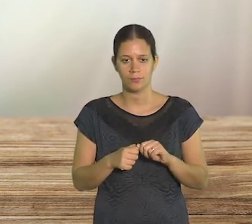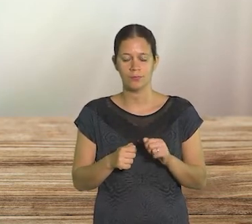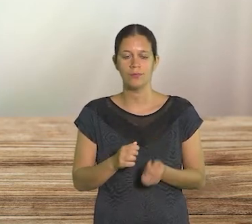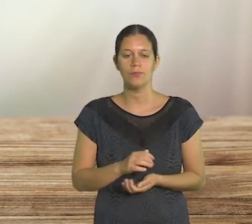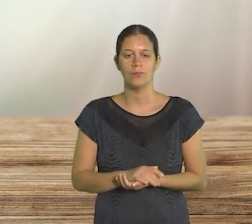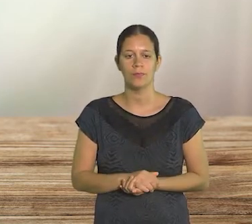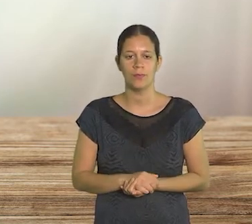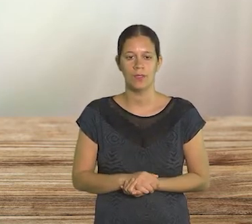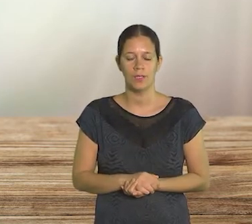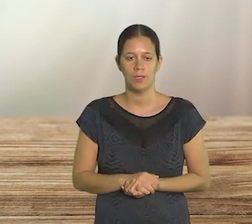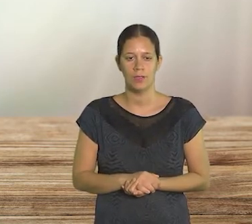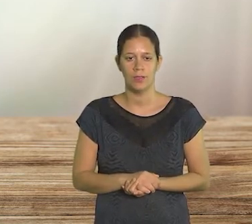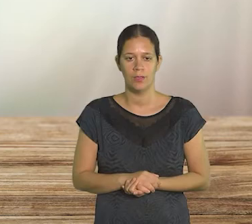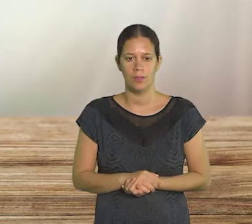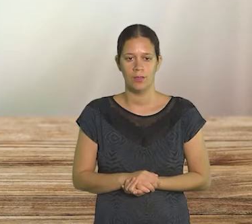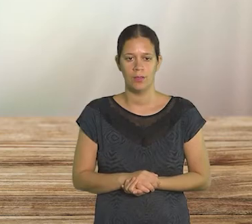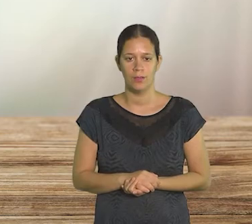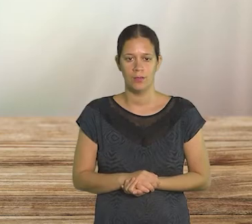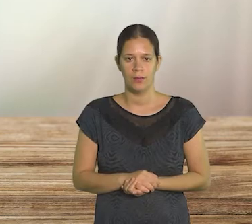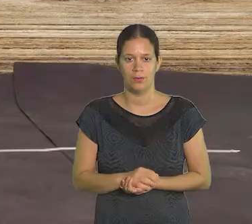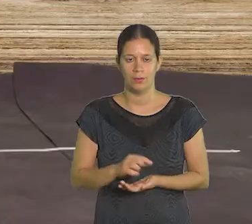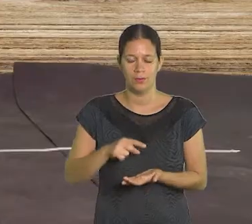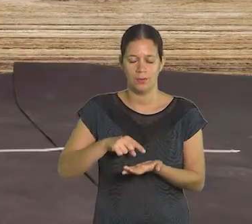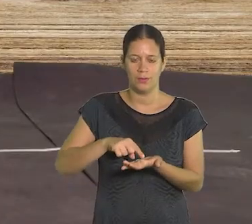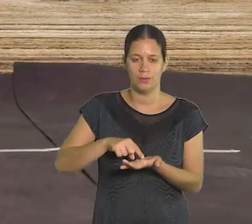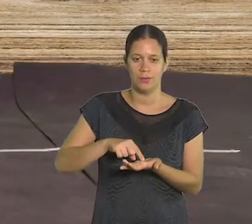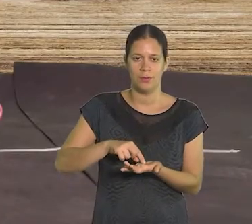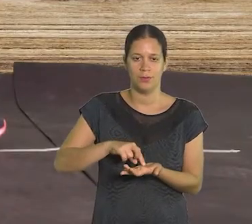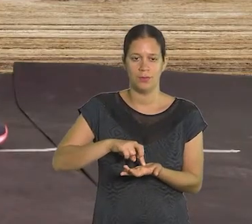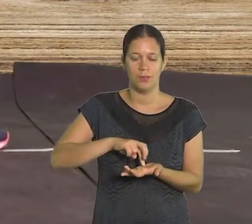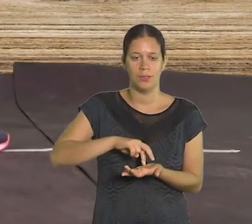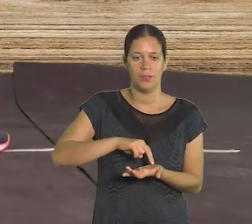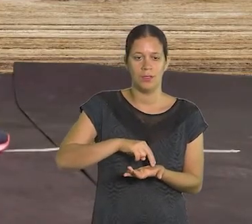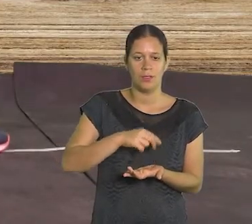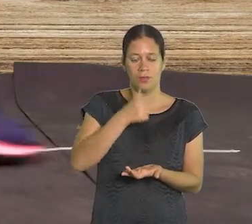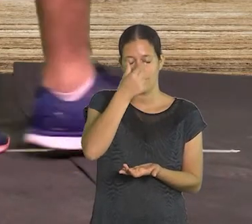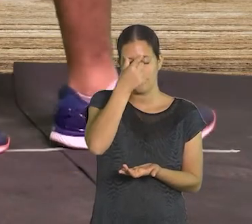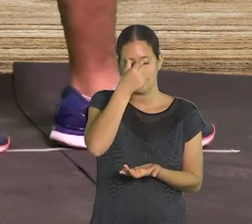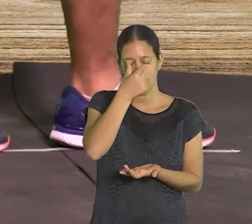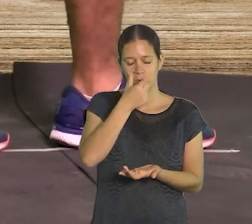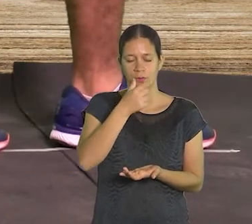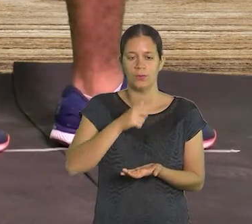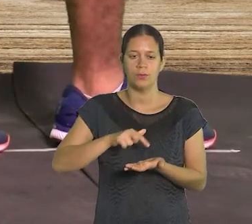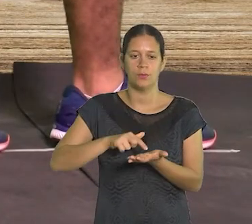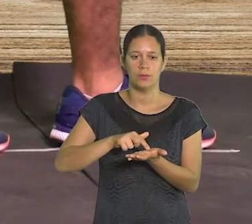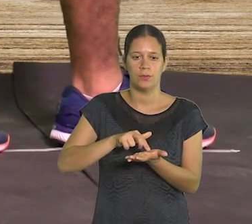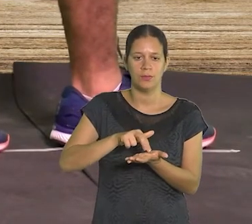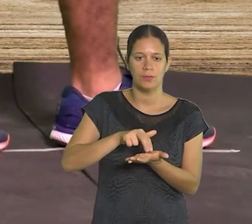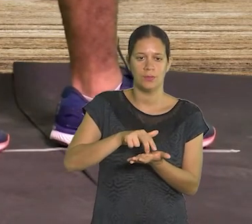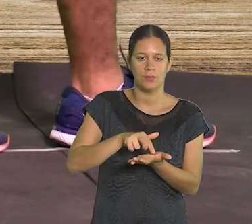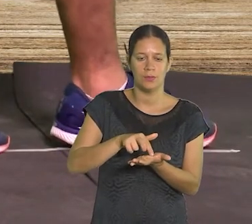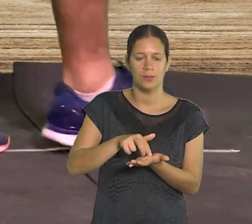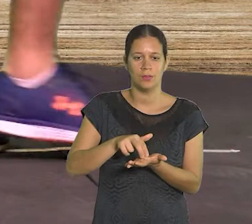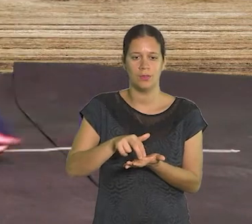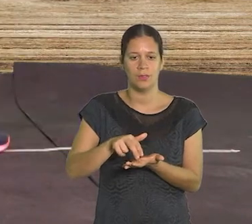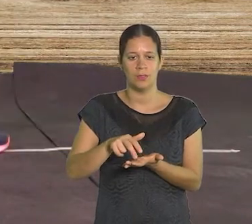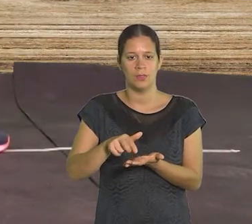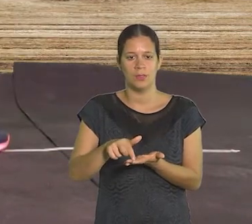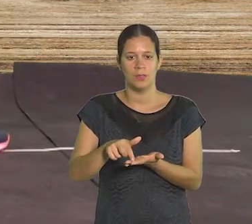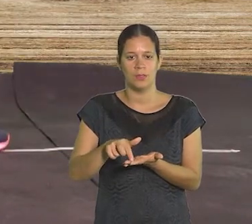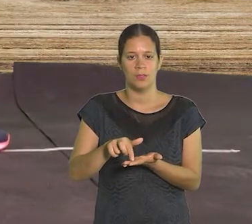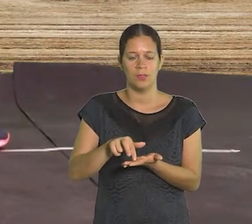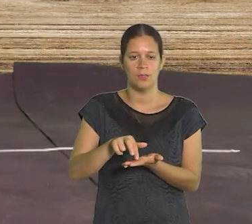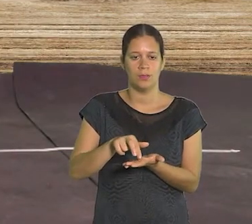com isso com os olhos fechados. Então, ó, tô indo com olhos fechados, Aí você vai dizer, professor, não estou sentindo nada nos meus